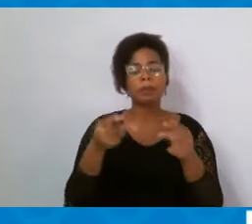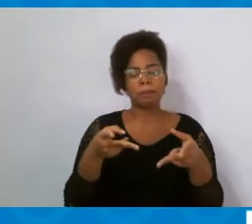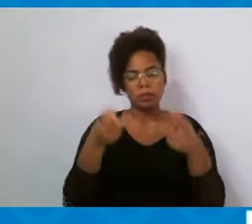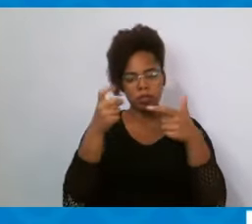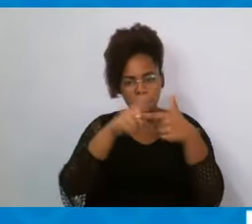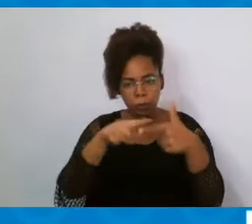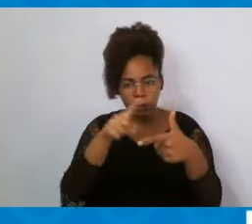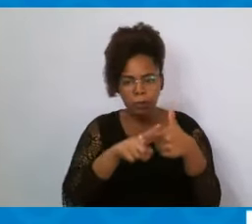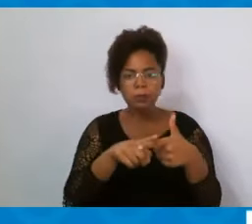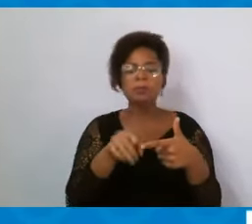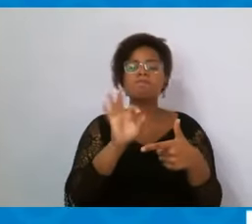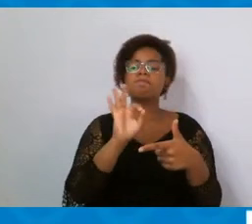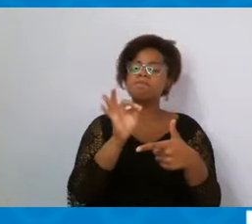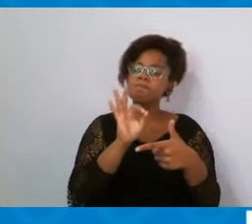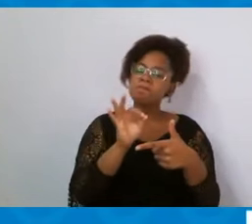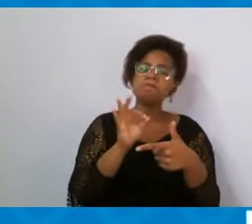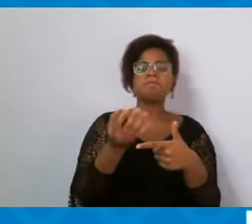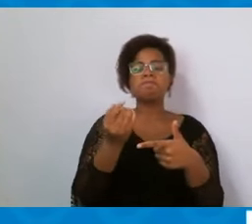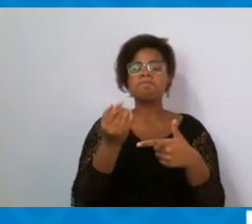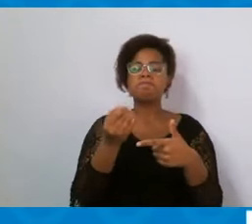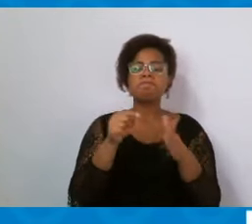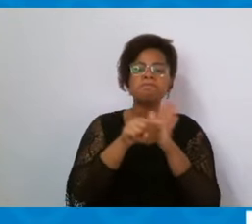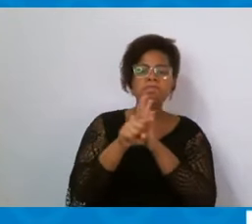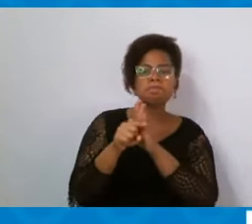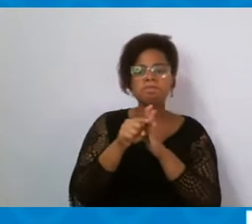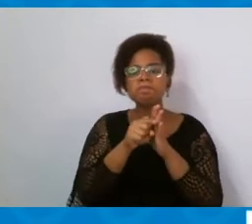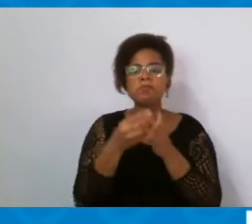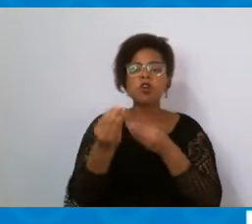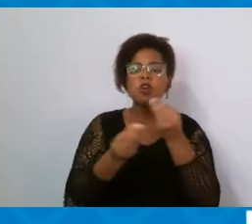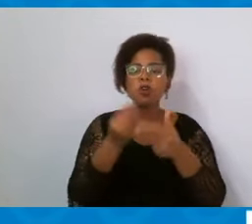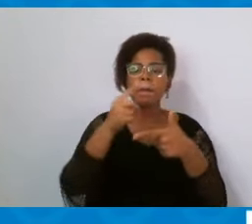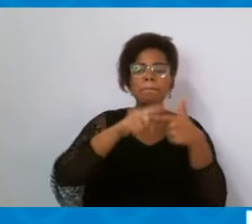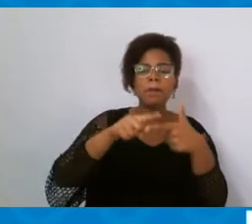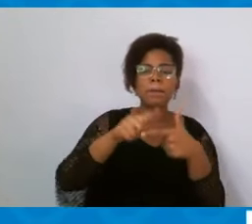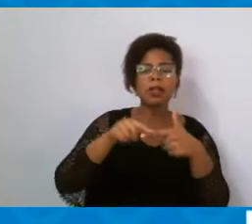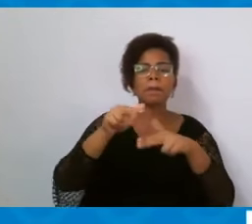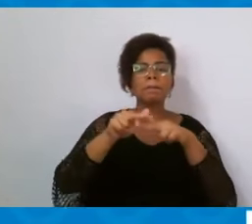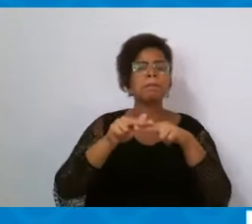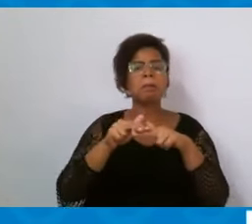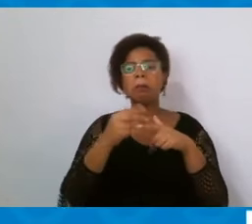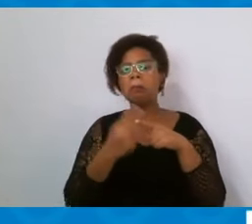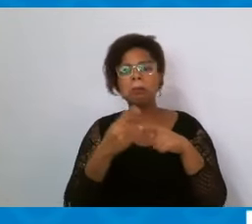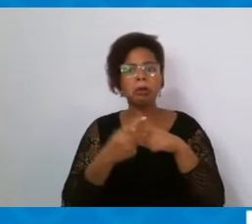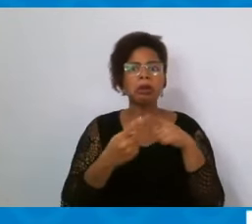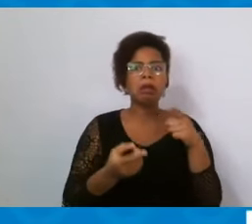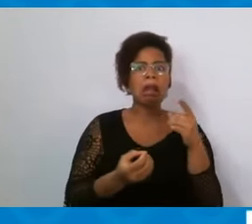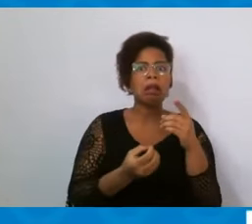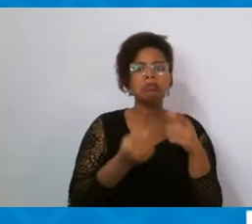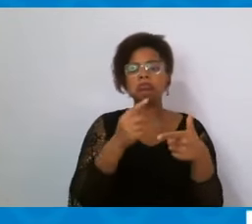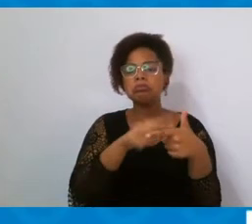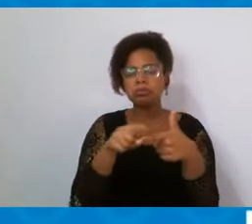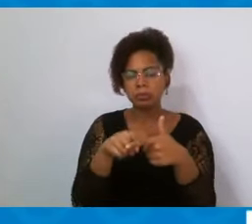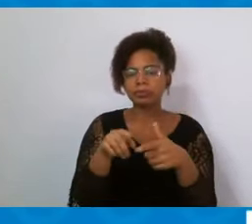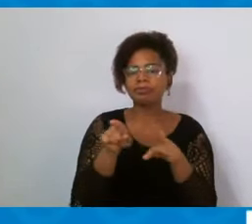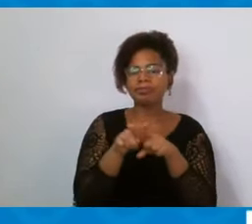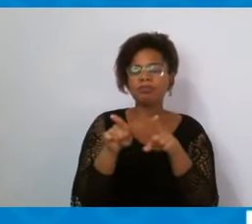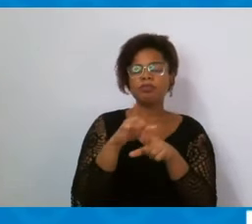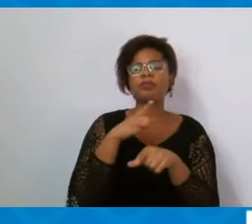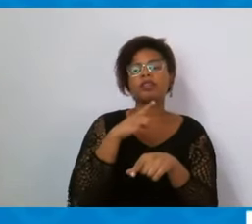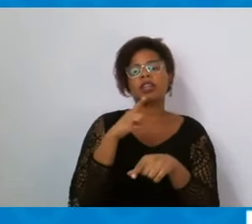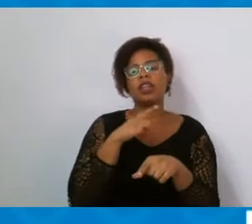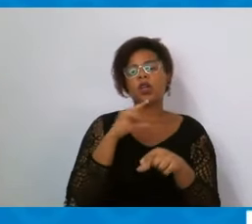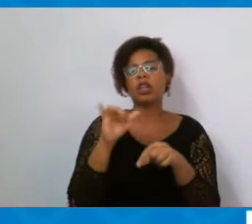mundo. Então, a gente dá técnicas de observação de mundo, técnicas remotas, por exemplo. A gente tem feito muito isso agora